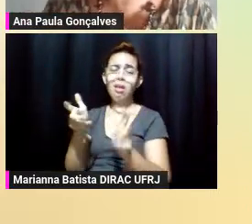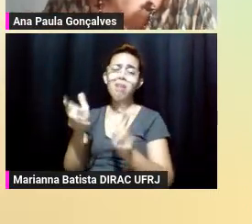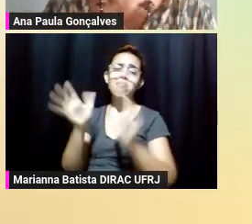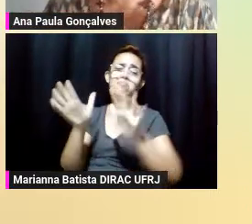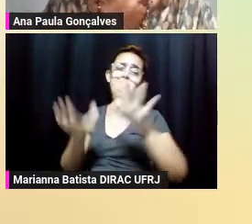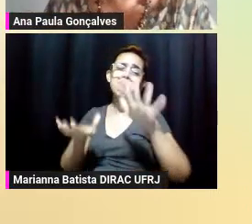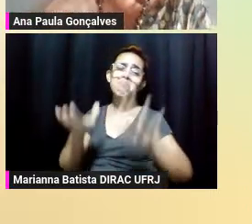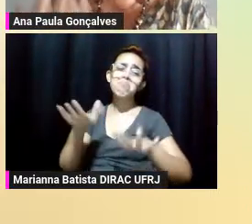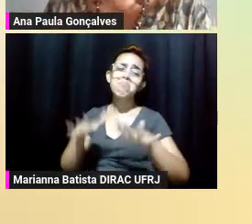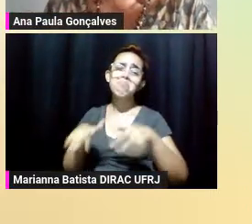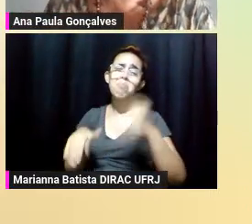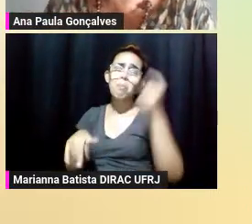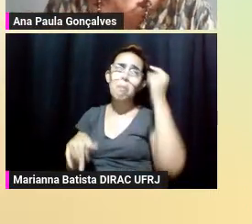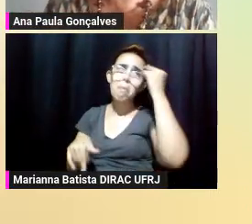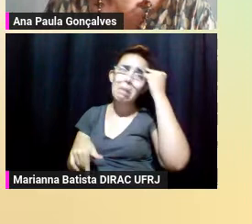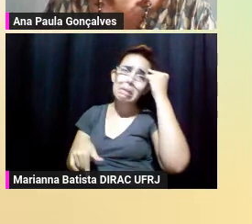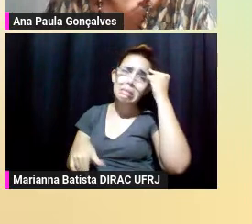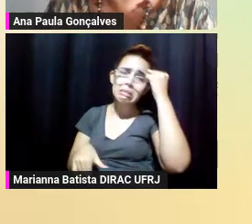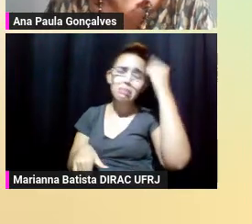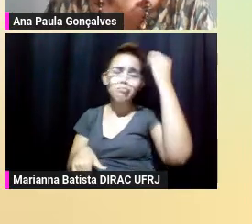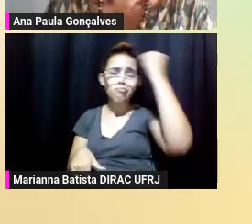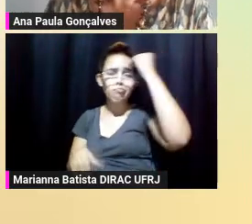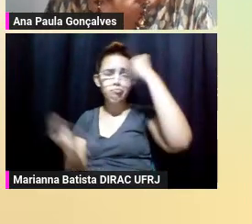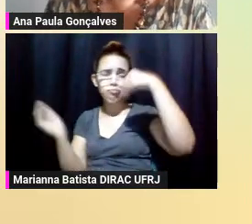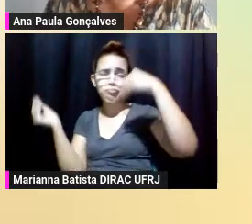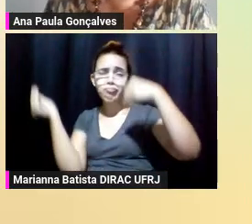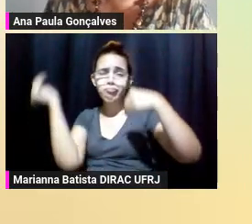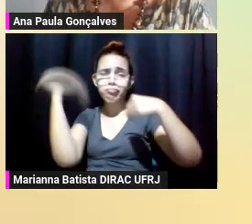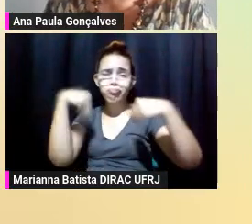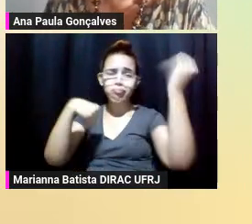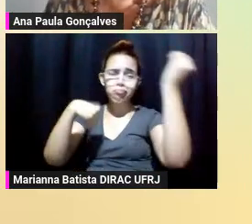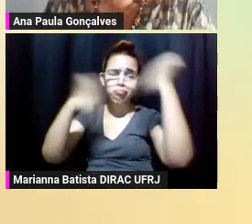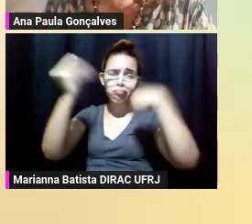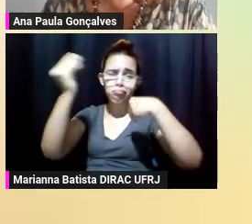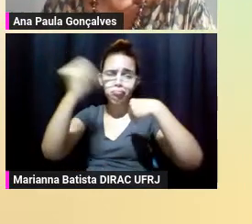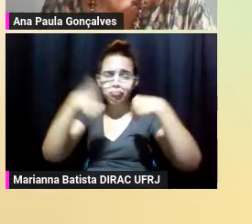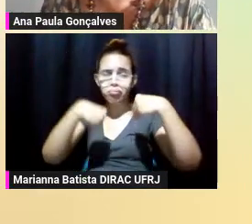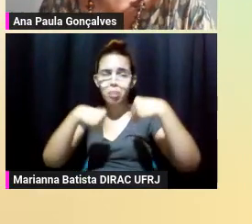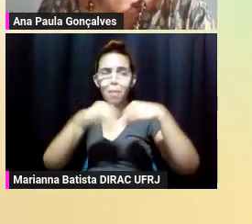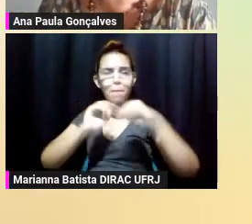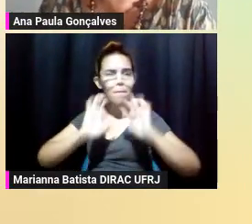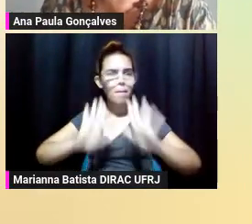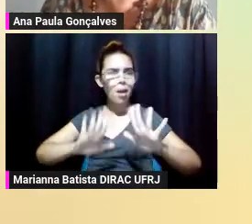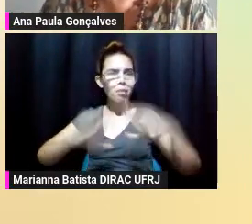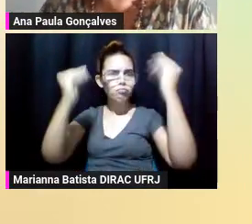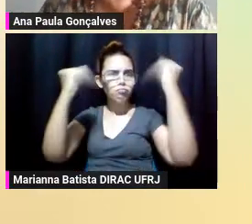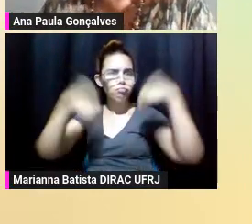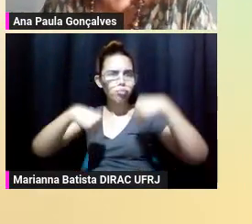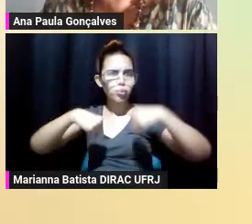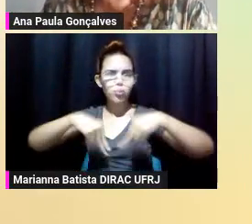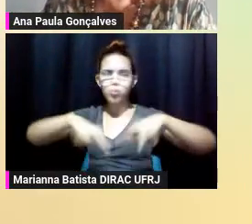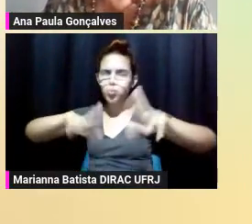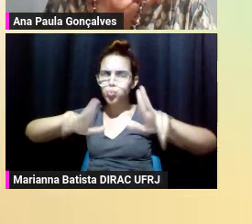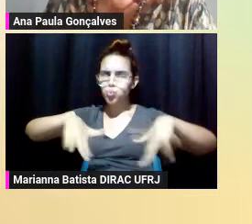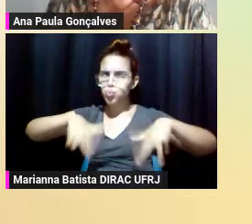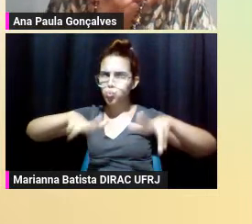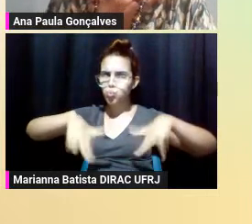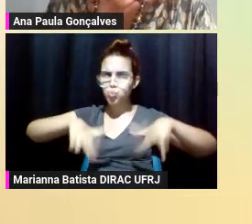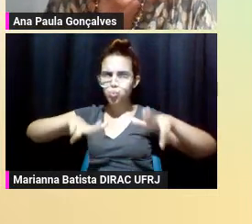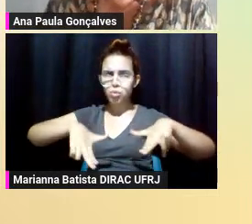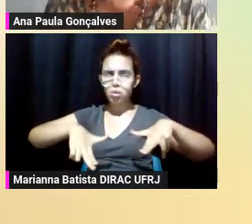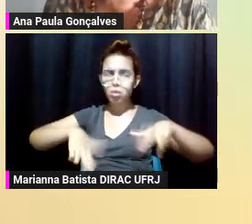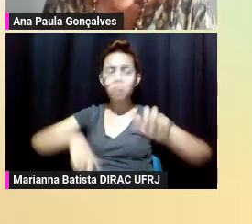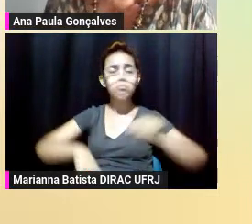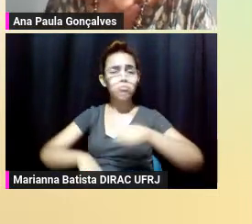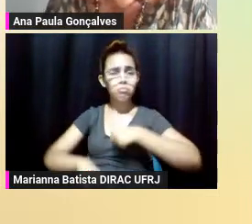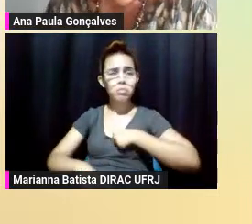era meu, elas nunca permitiram, certo? Então, se eu tivesse que responder hoje a essa pergunta, esse corpo sim está autorizado,